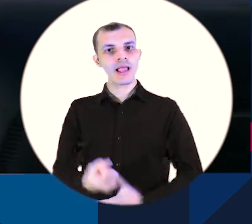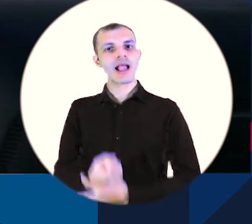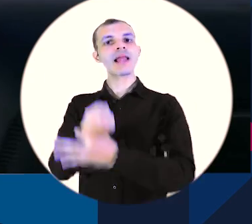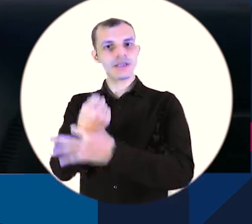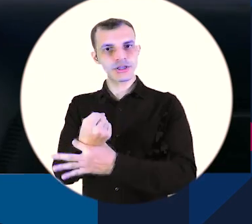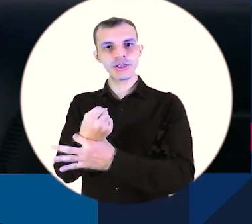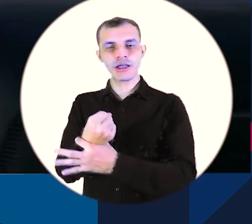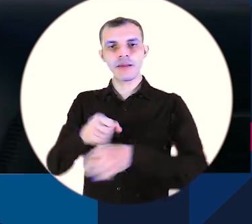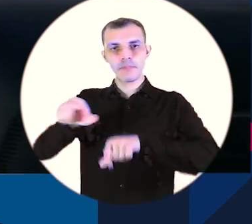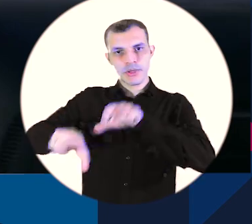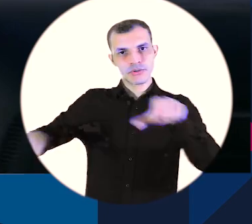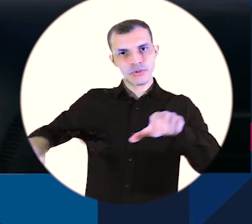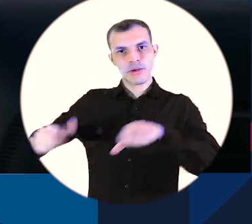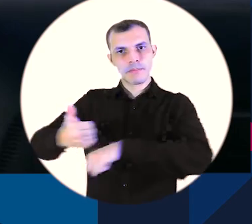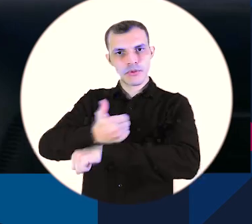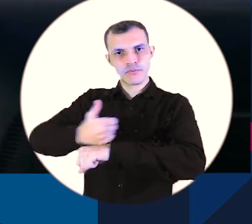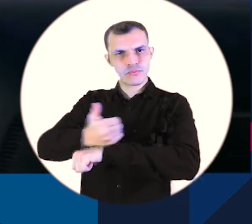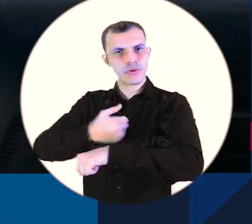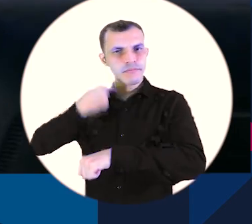esses profissionais a